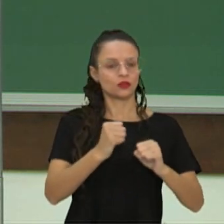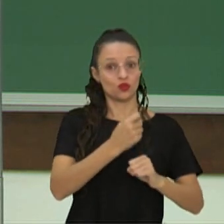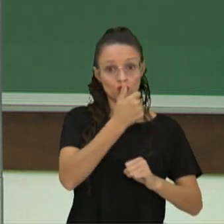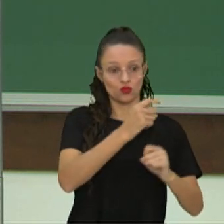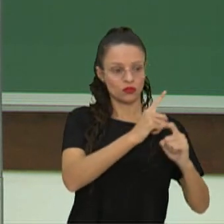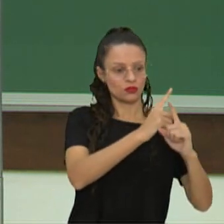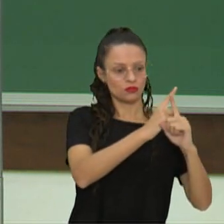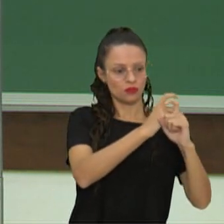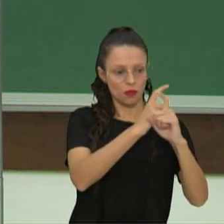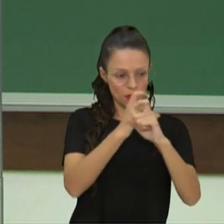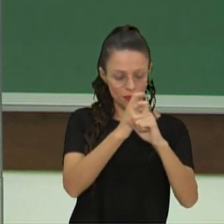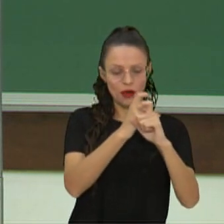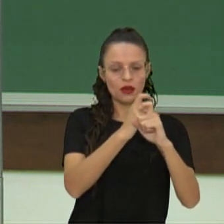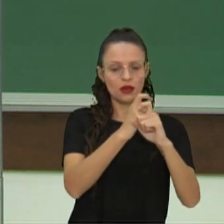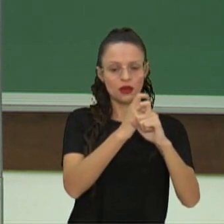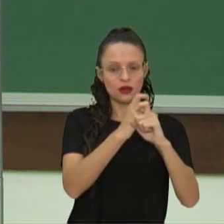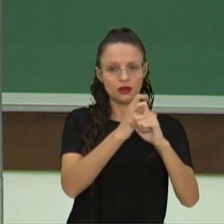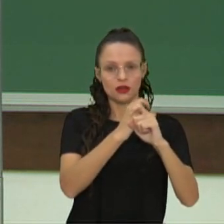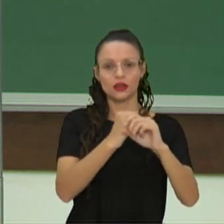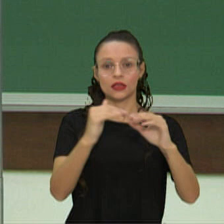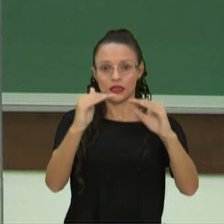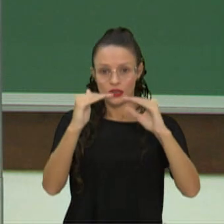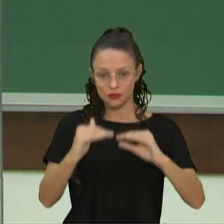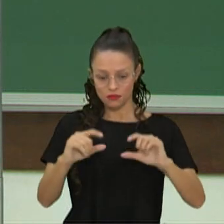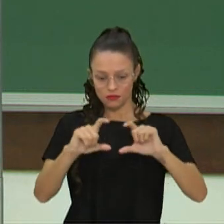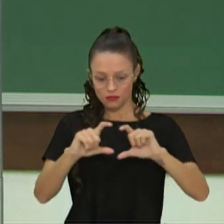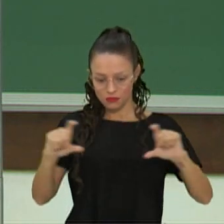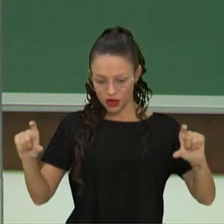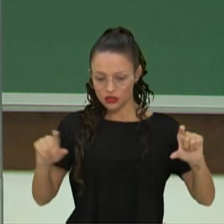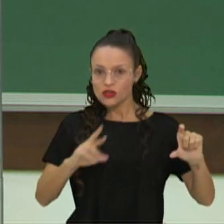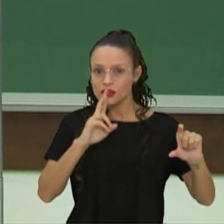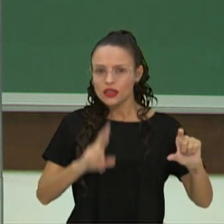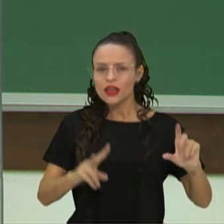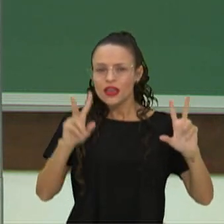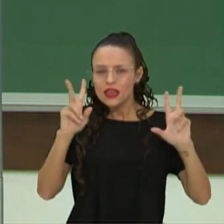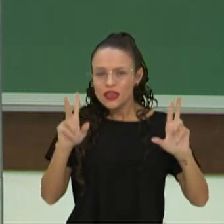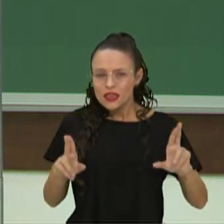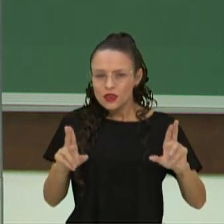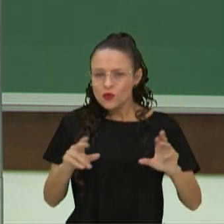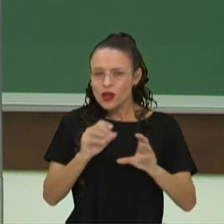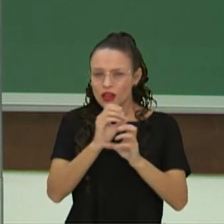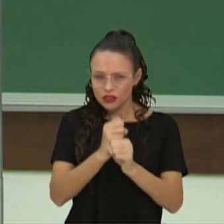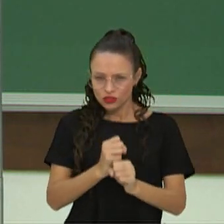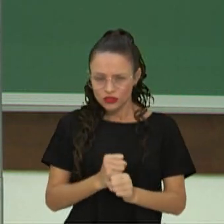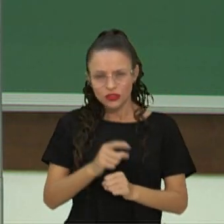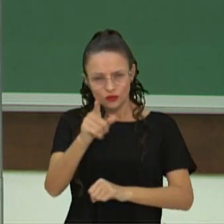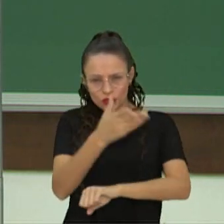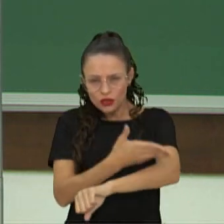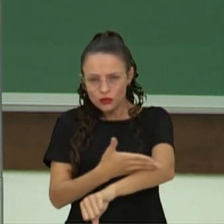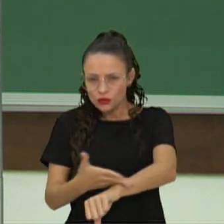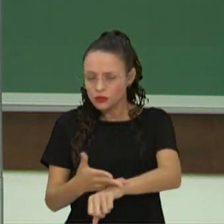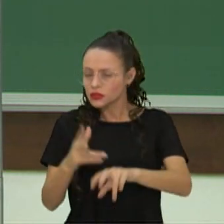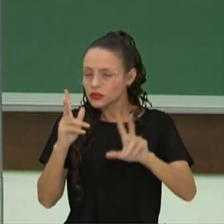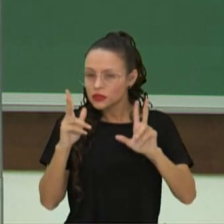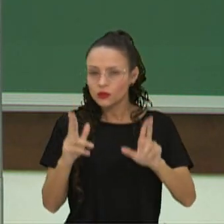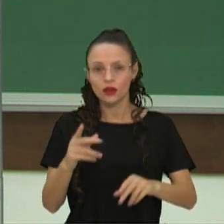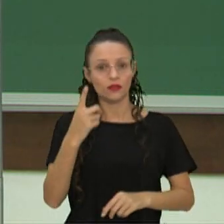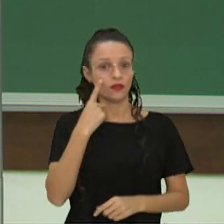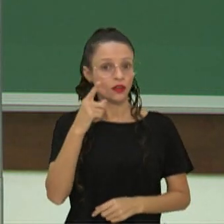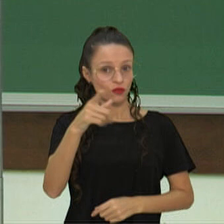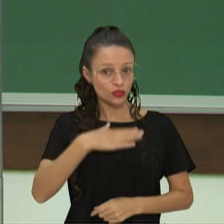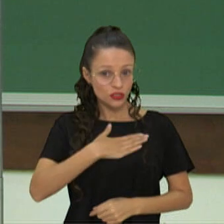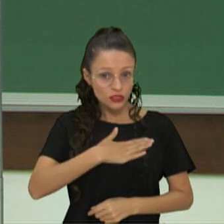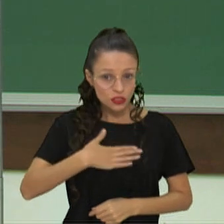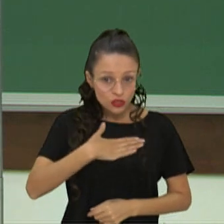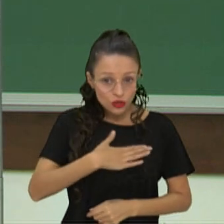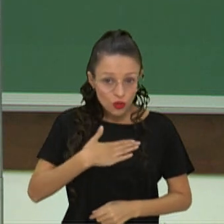e depois outro polinômio embaixo e escrever o resultado mais abaixo. Como o algoritmo da adição que a gente está acostumado a fazer. Veja se você gosta dessa